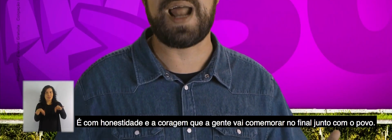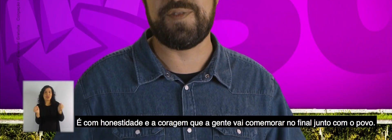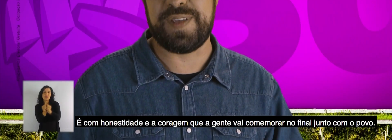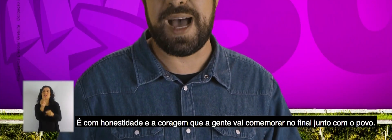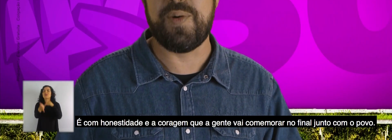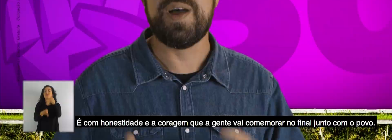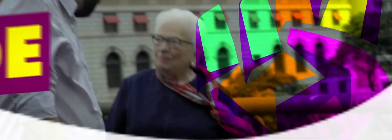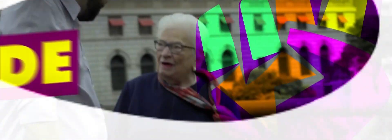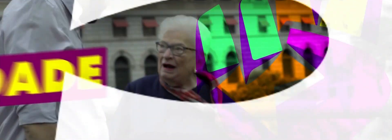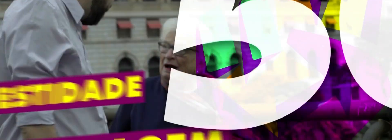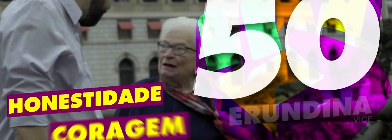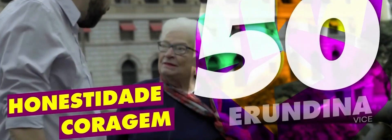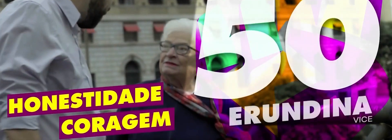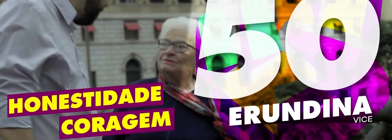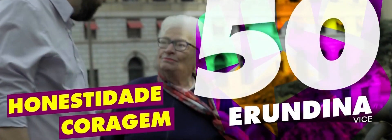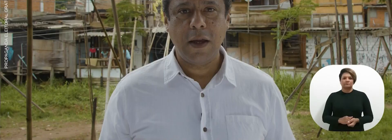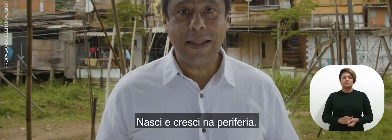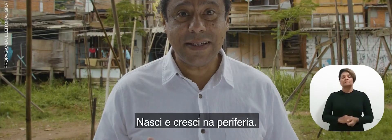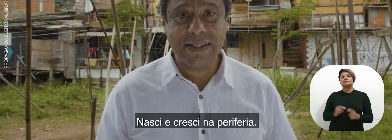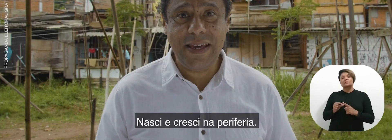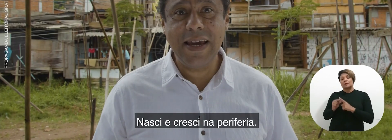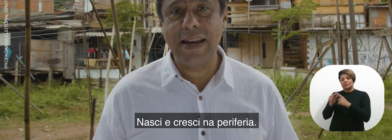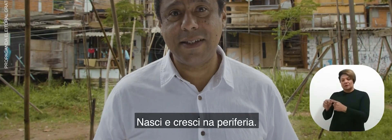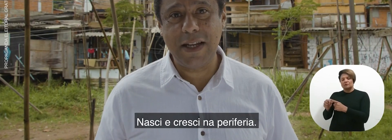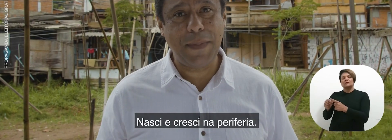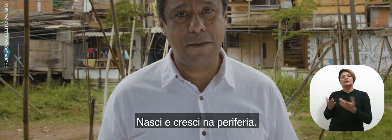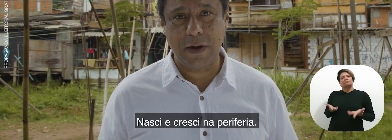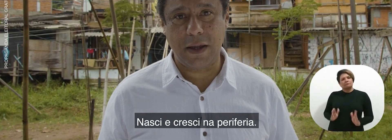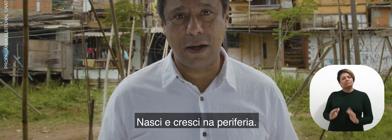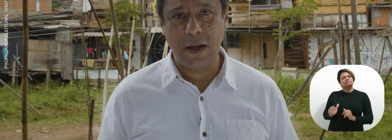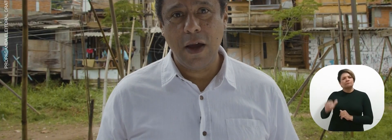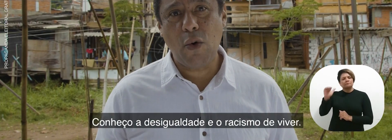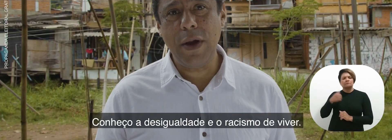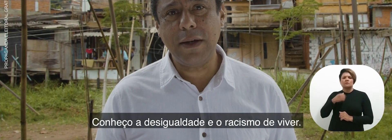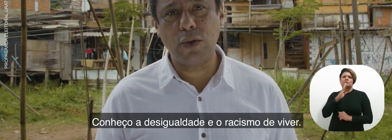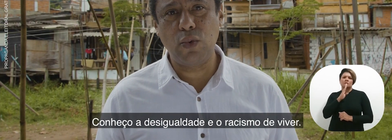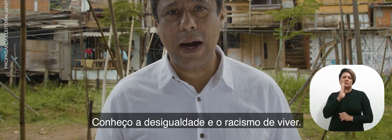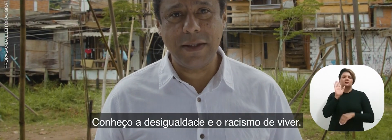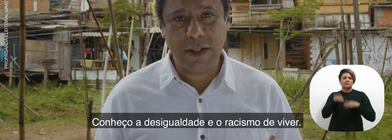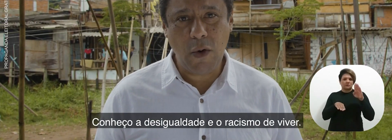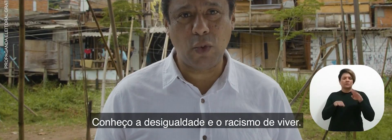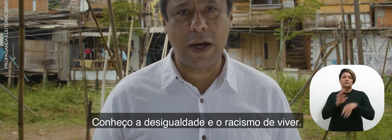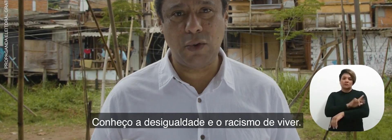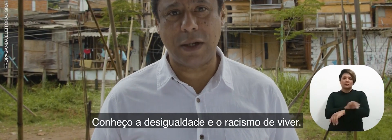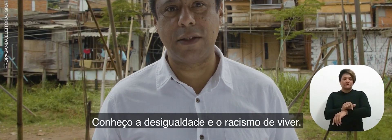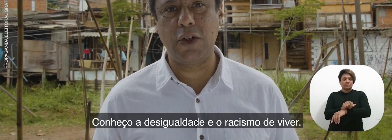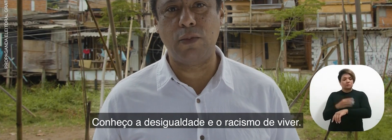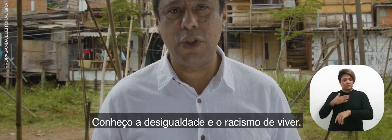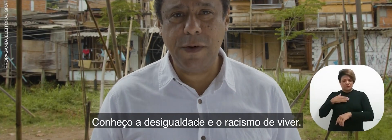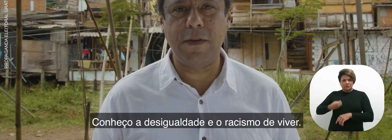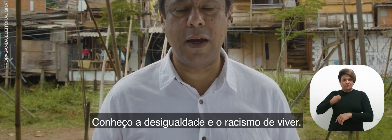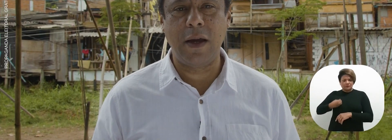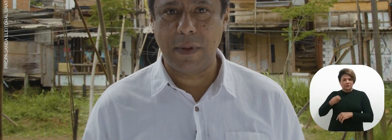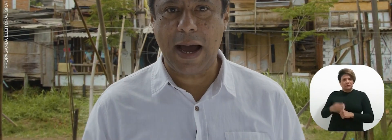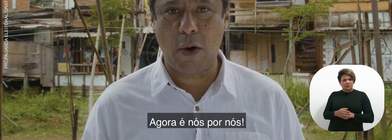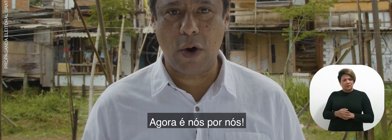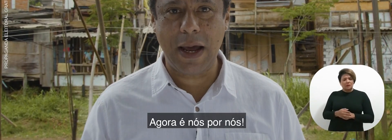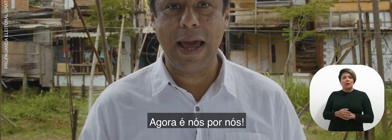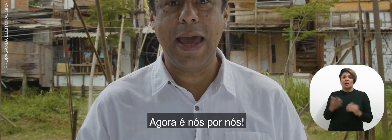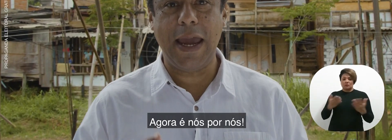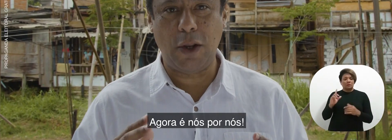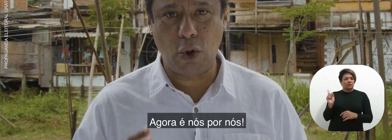poder comemorar no final junto com o povo. Nasci e cresci na periferia. Conheço a desigualdade e racismo de viver.